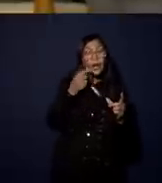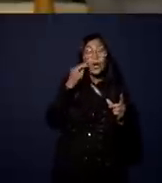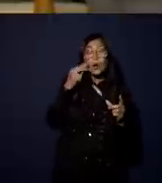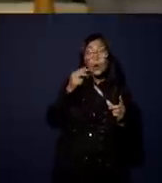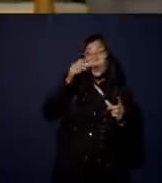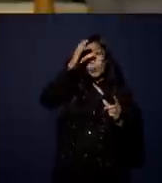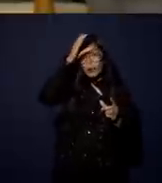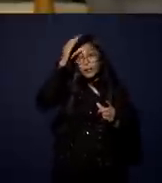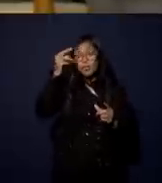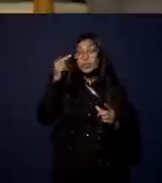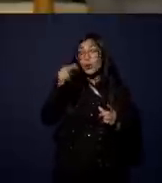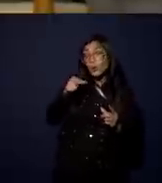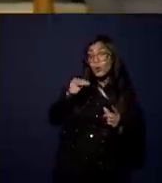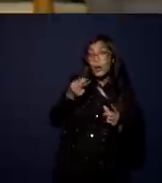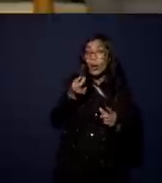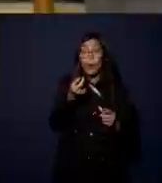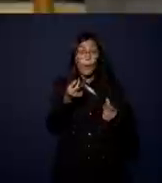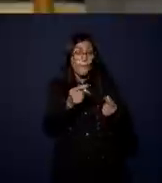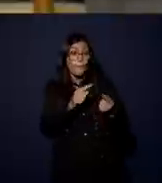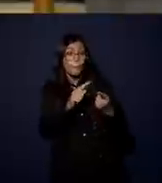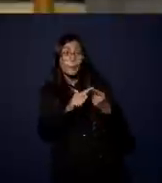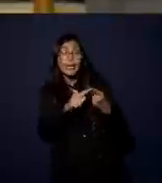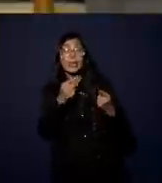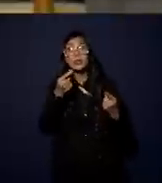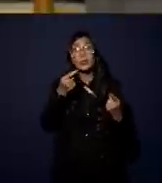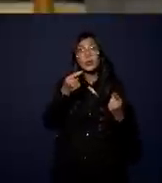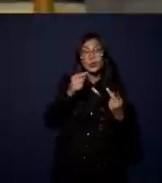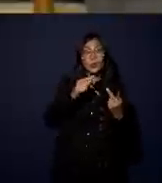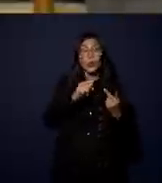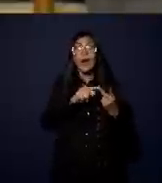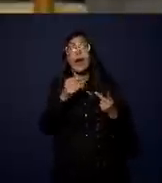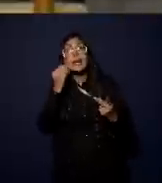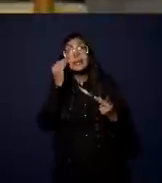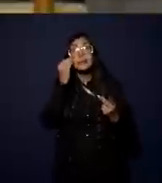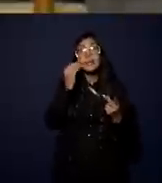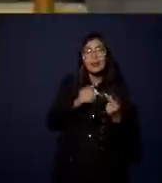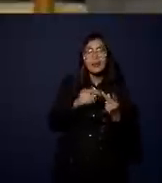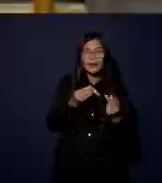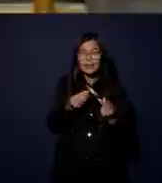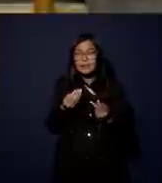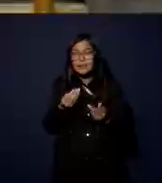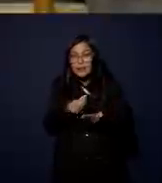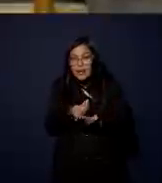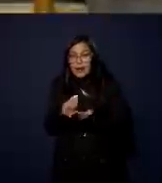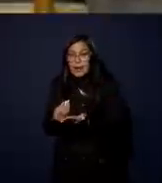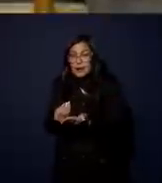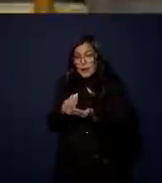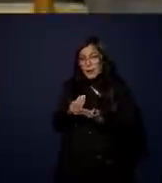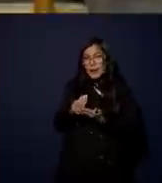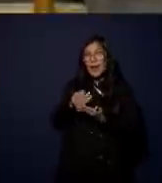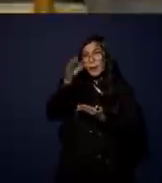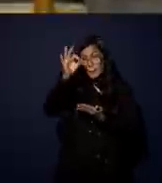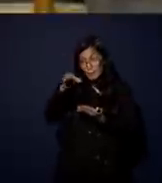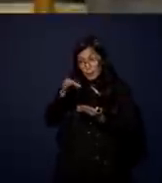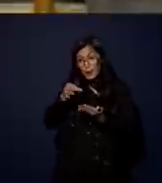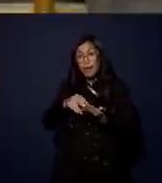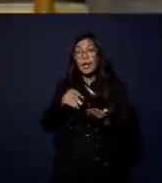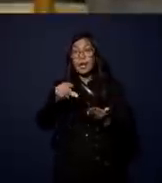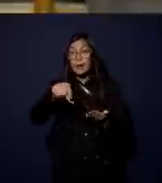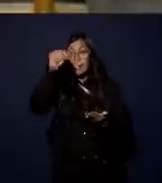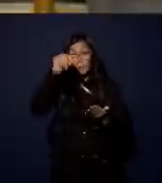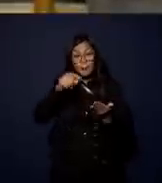a melhor experiência melhor entrega navegação a seleção enfim